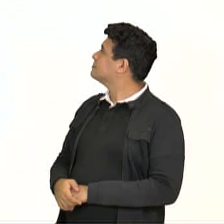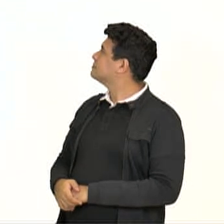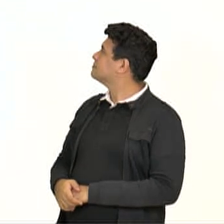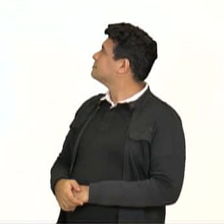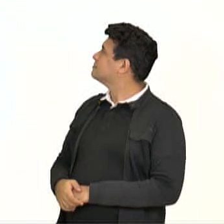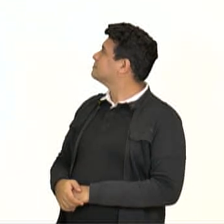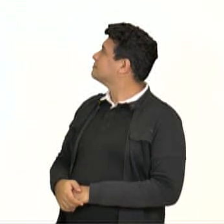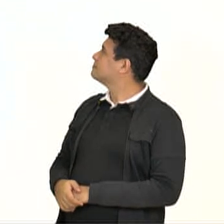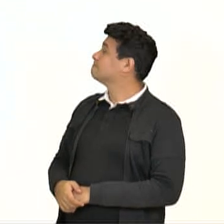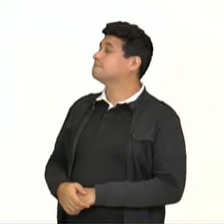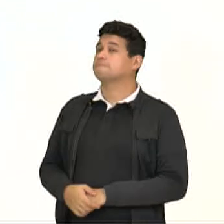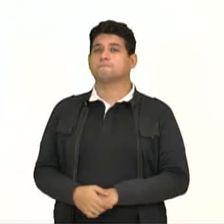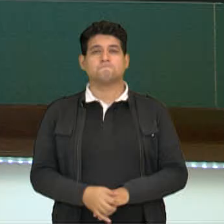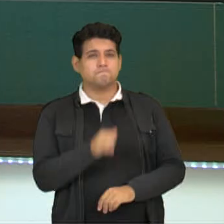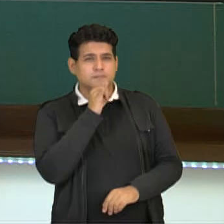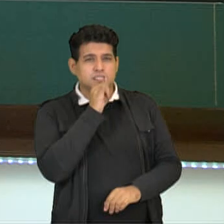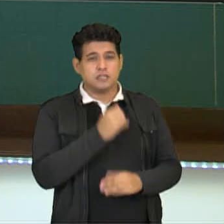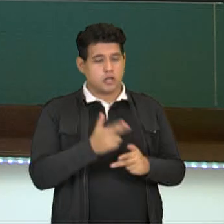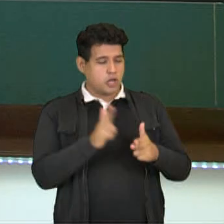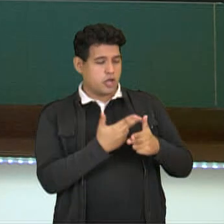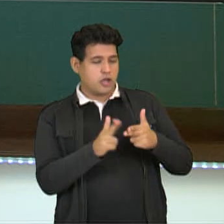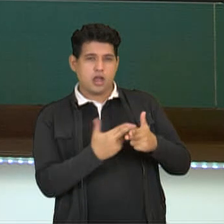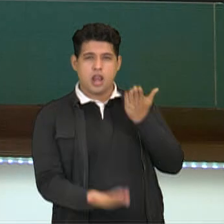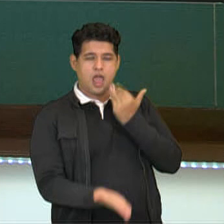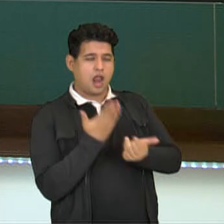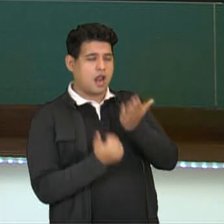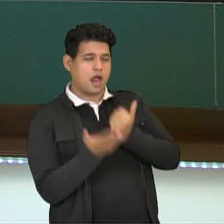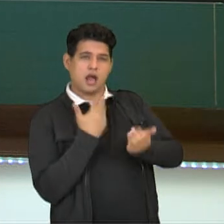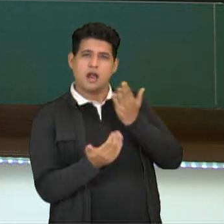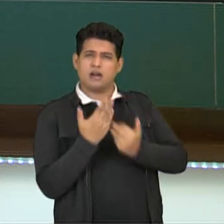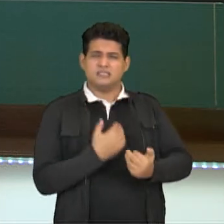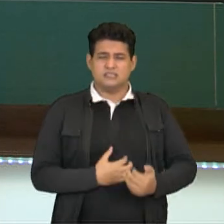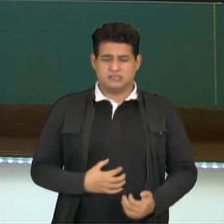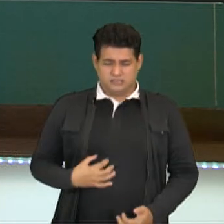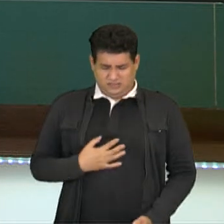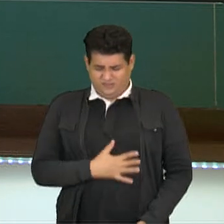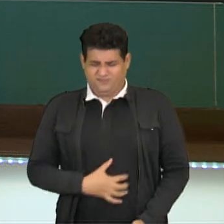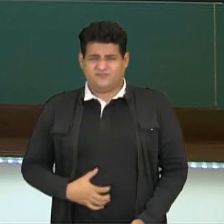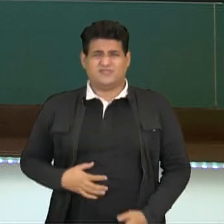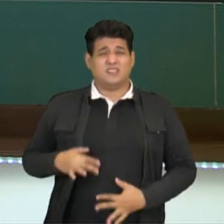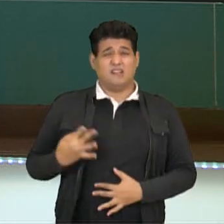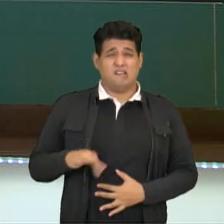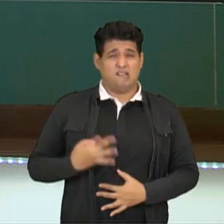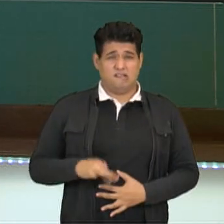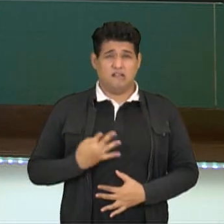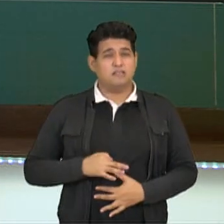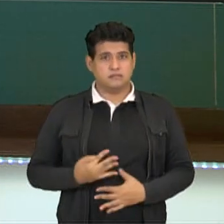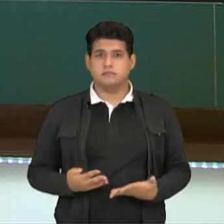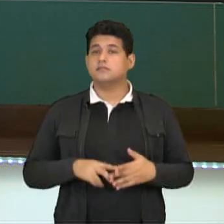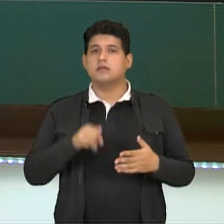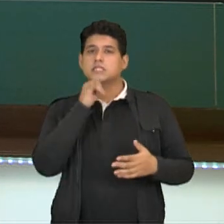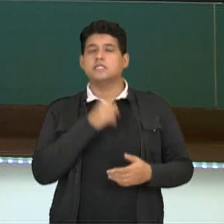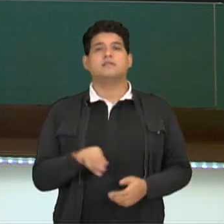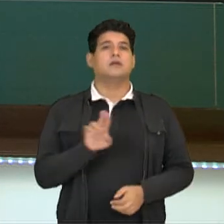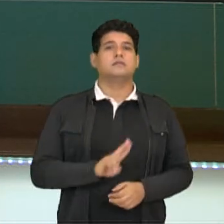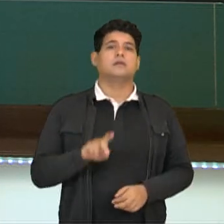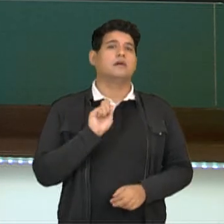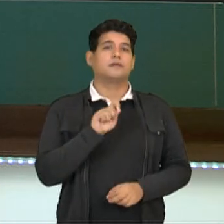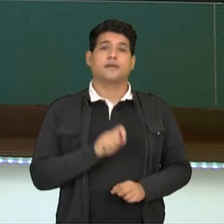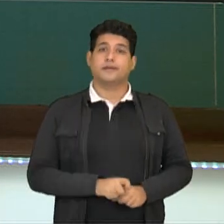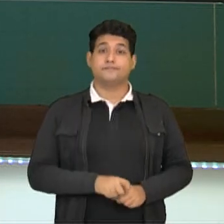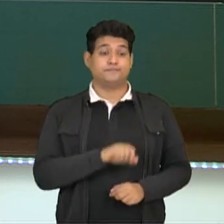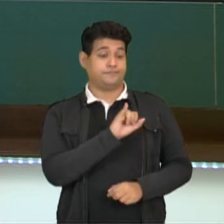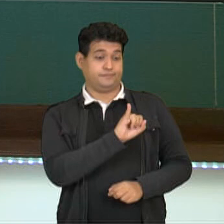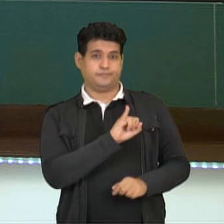have a stomachache. Se eu comer muito chocolate, eu ficarei com dor no estômago. Então, você vai usar